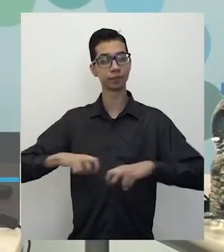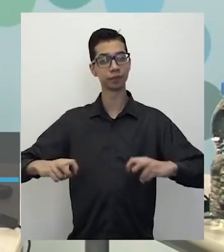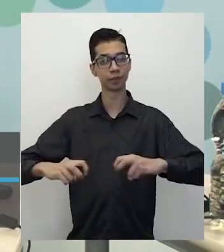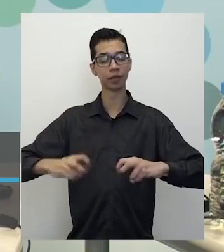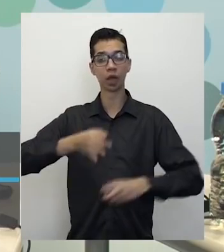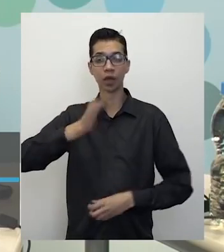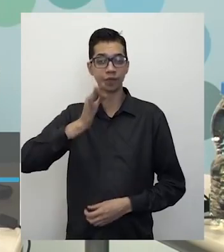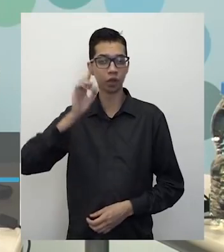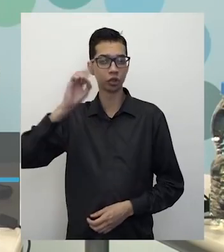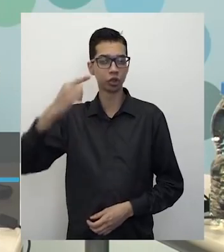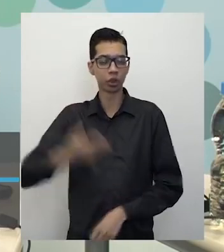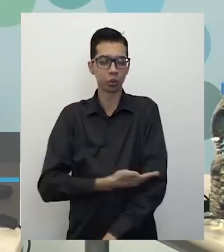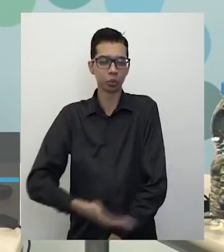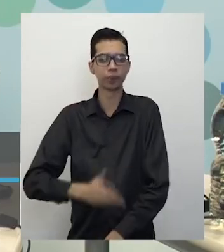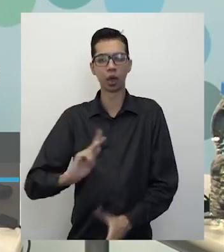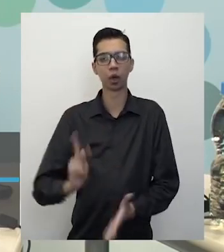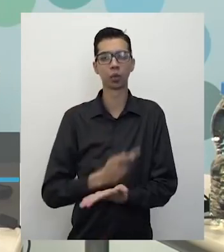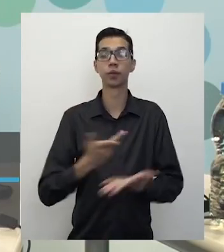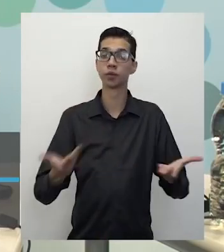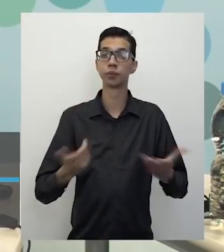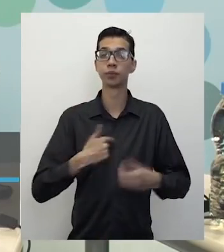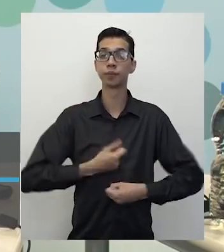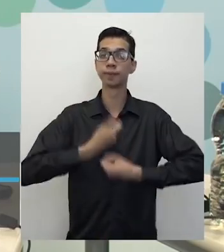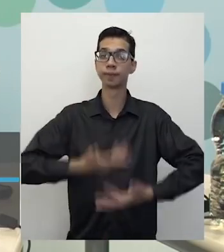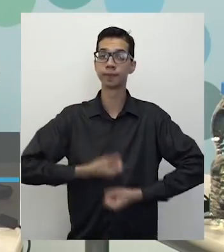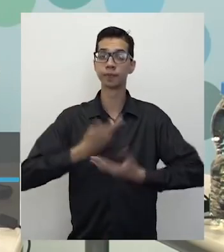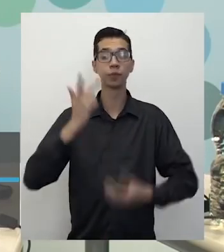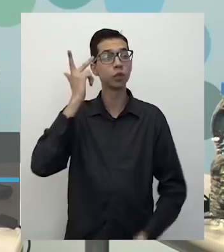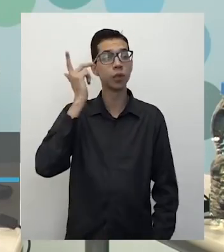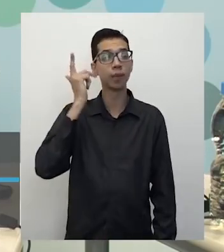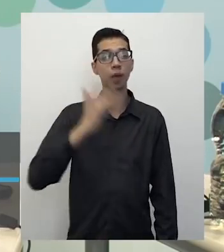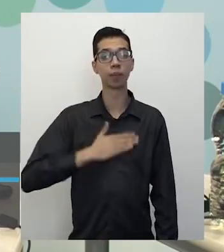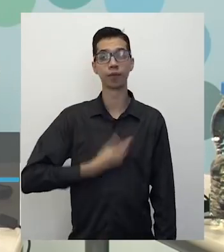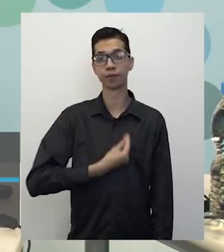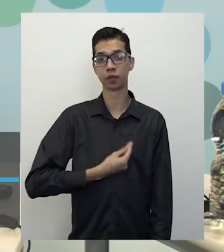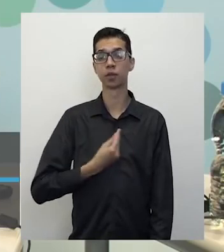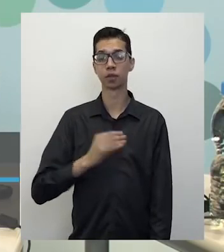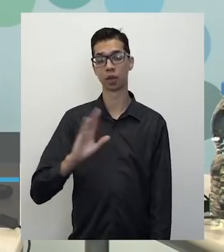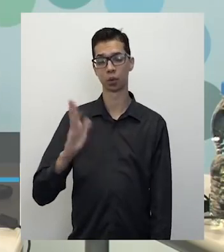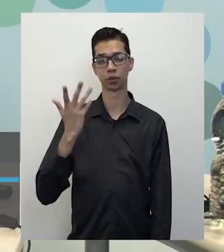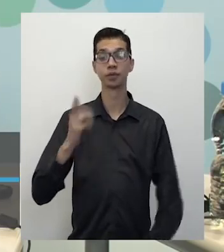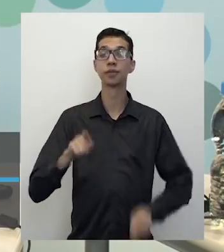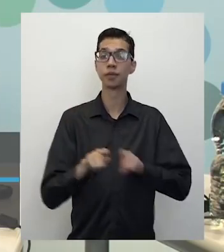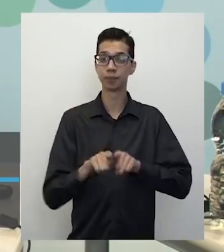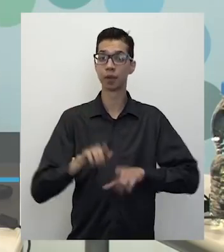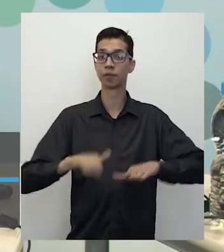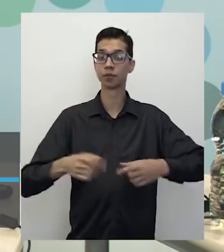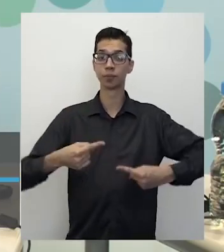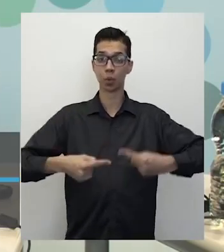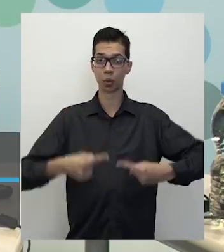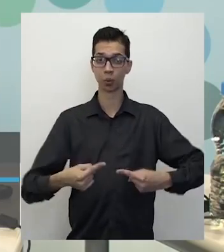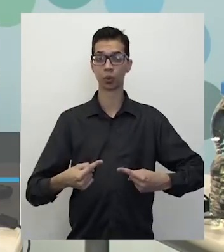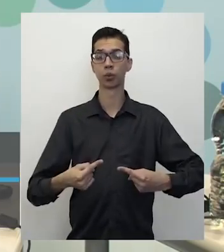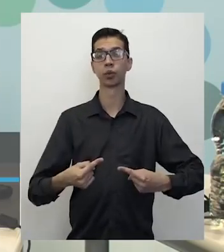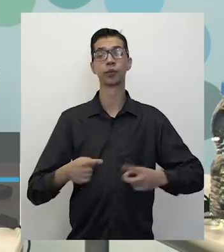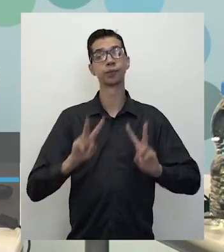situação corriqueira. Então, eu vou contar algo comum do meu cotidiano. Muitas crônicas também têm um fator social e político muito forte,